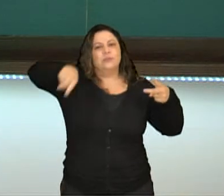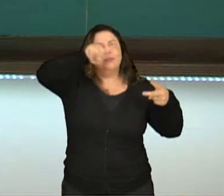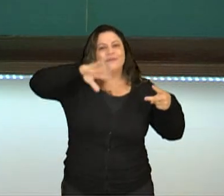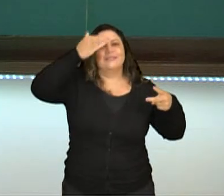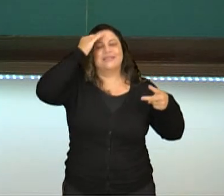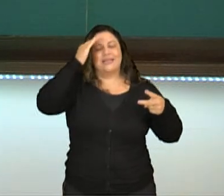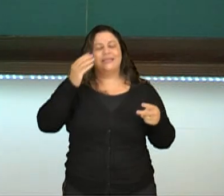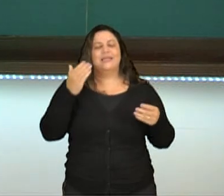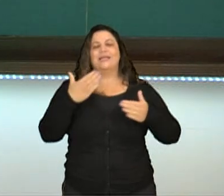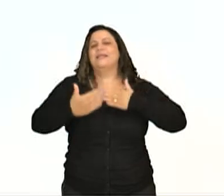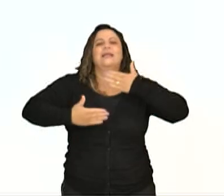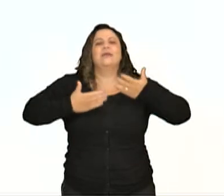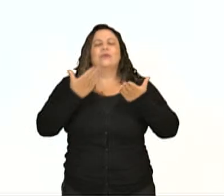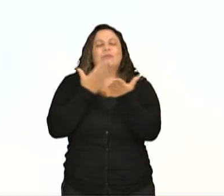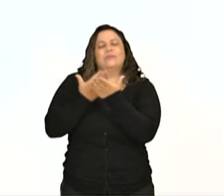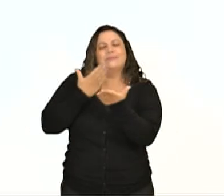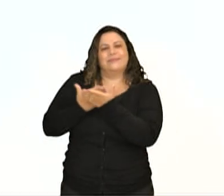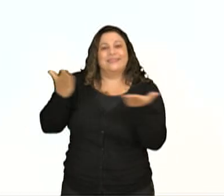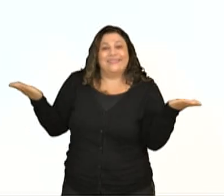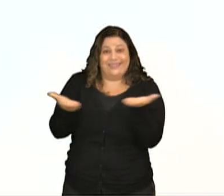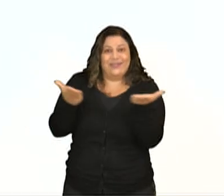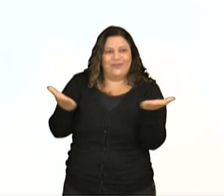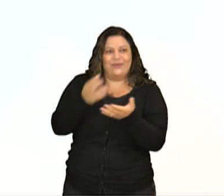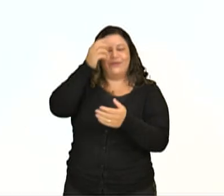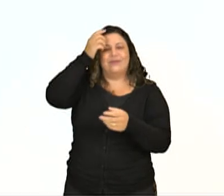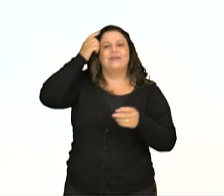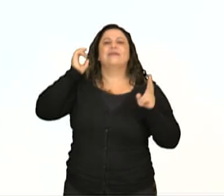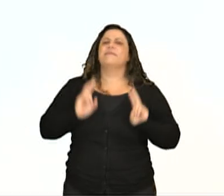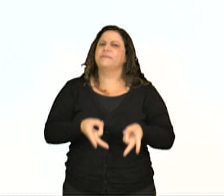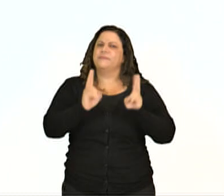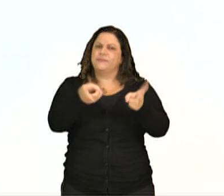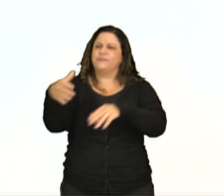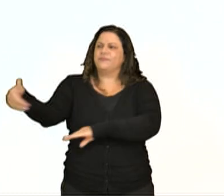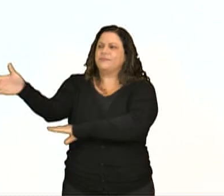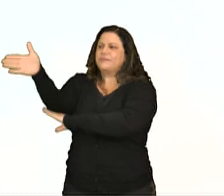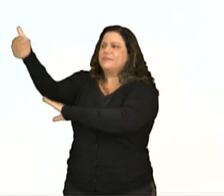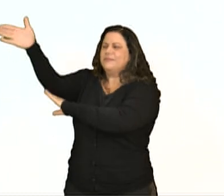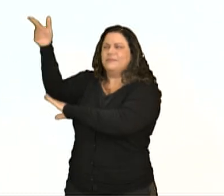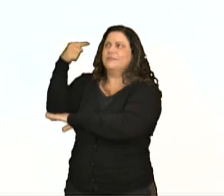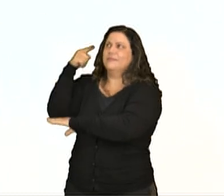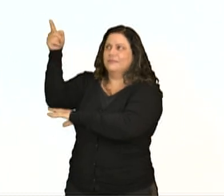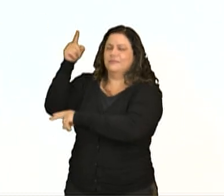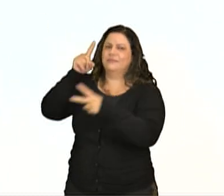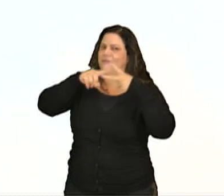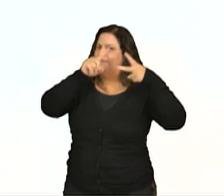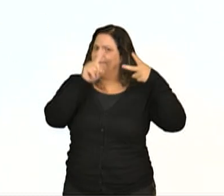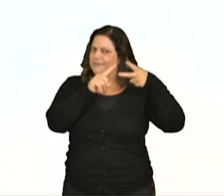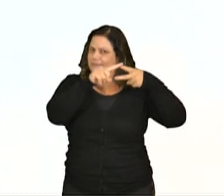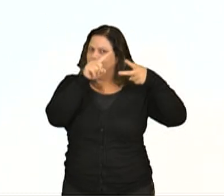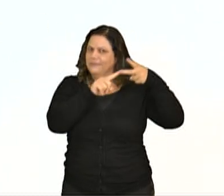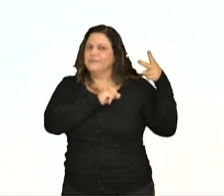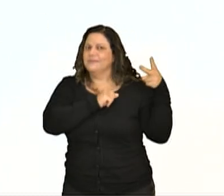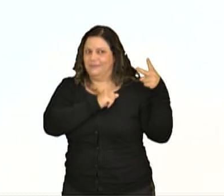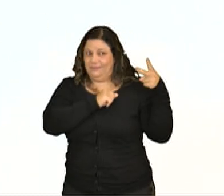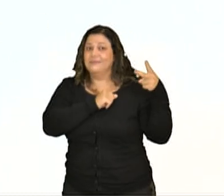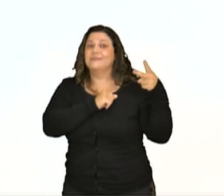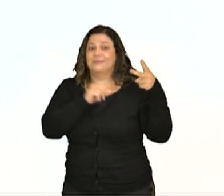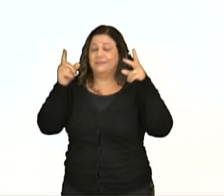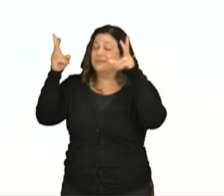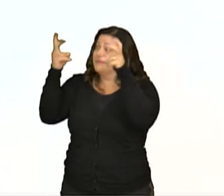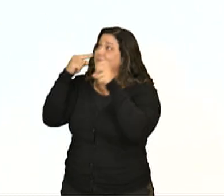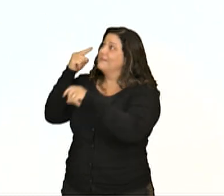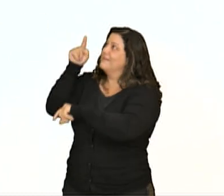o andamento dessa aula aí. E para a gente continuar, as bandeiras de Israel e Palestina estão aí na sua tela, para você